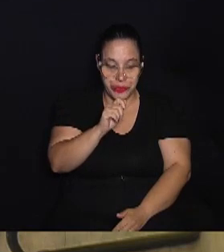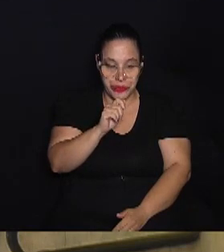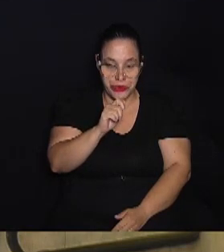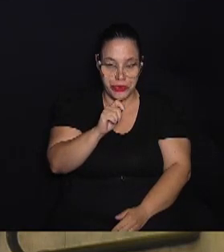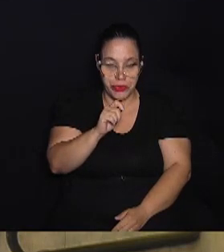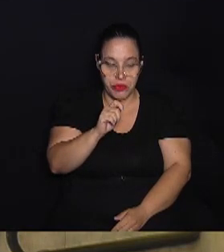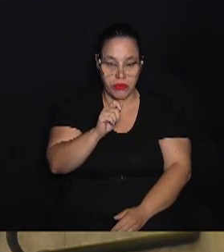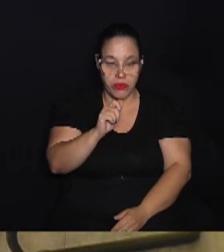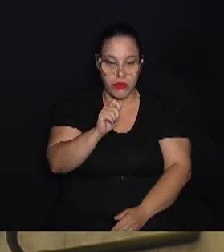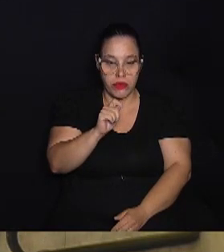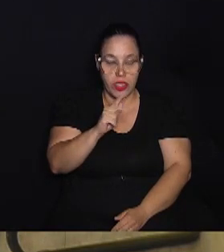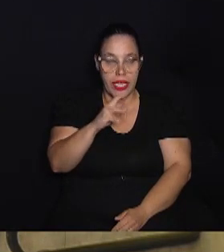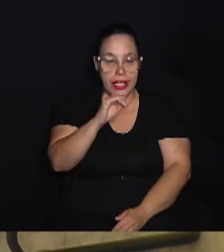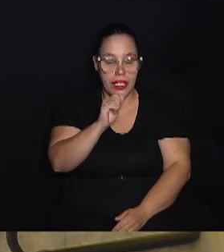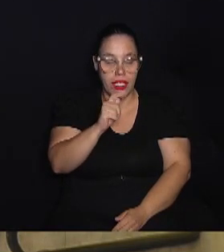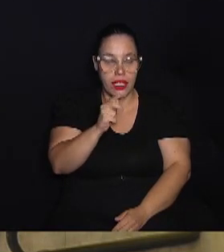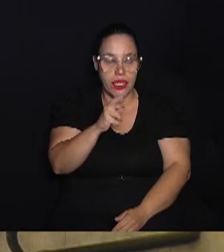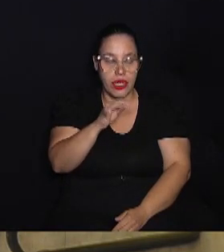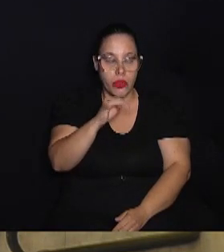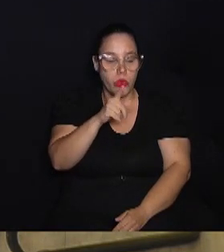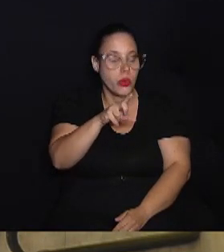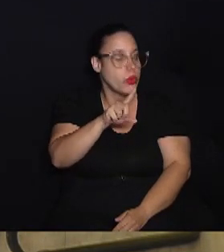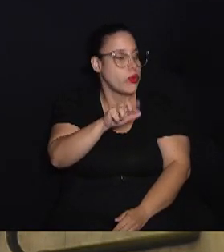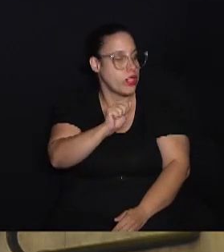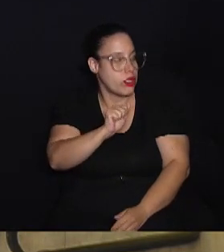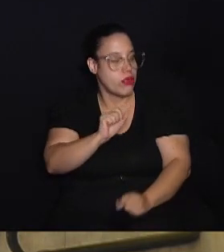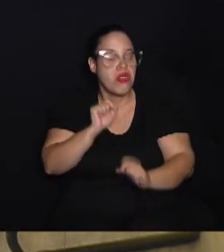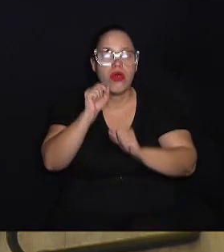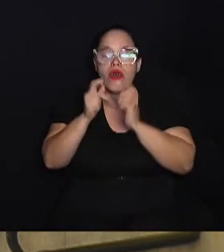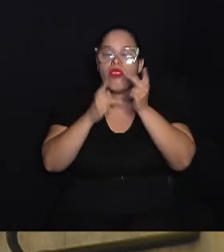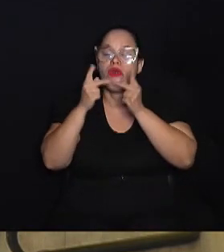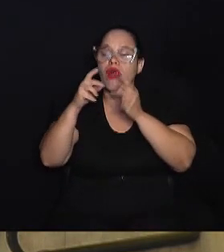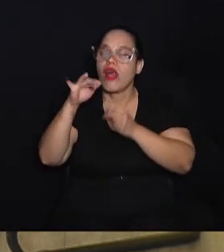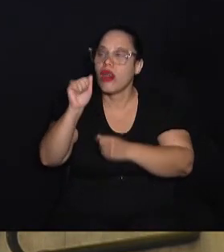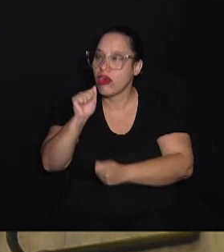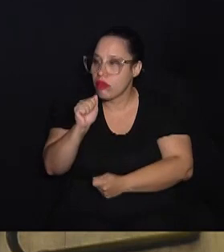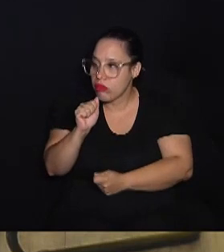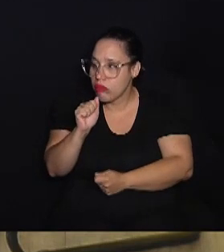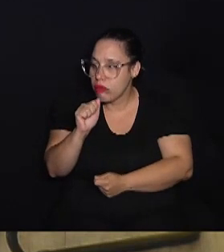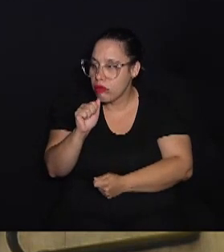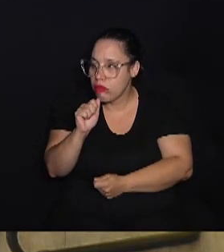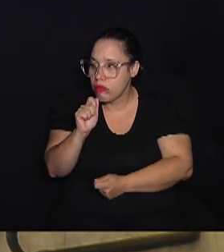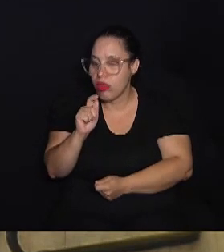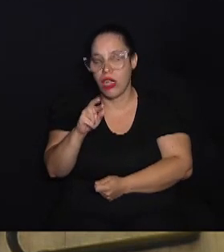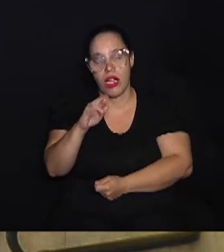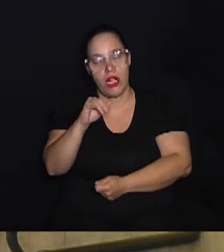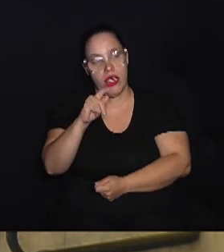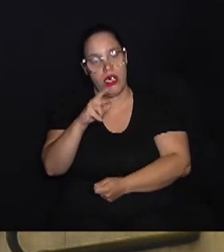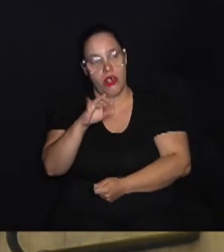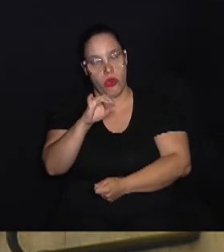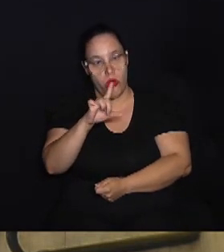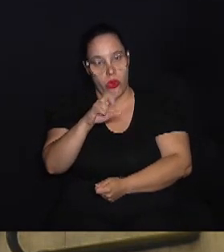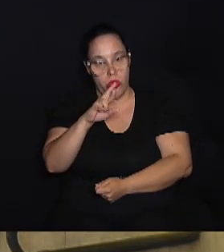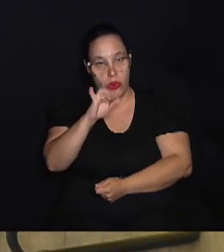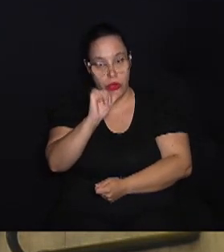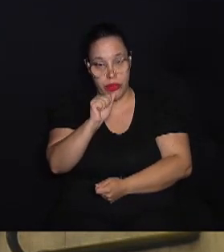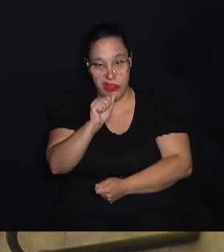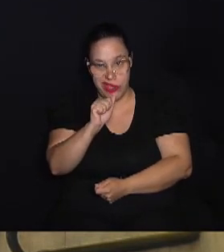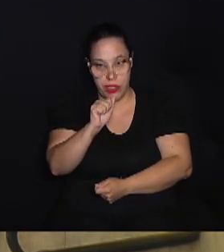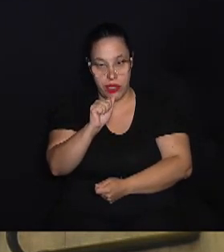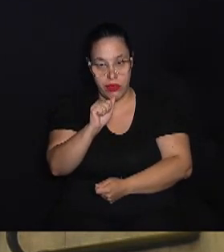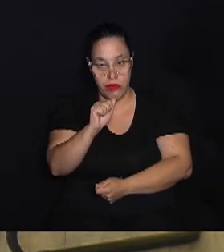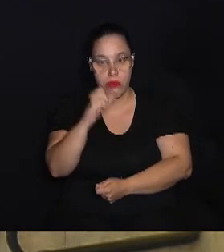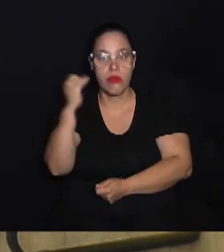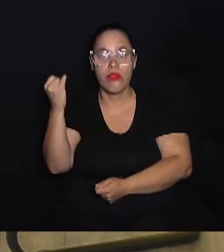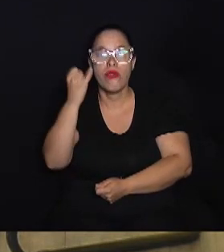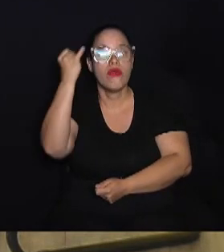agricultura. Fala um pouquinho desse estudo, Ana. Bom, a questão da agricultura é muito importante, né? Até pelo